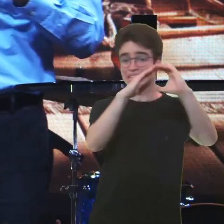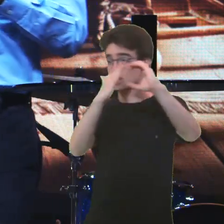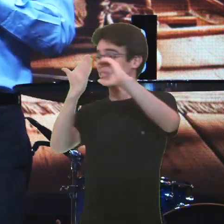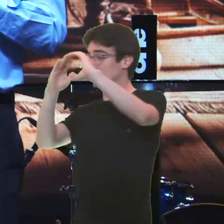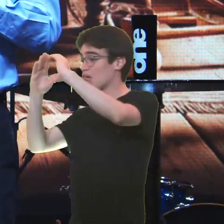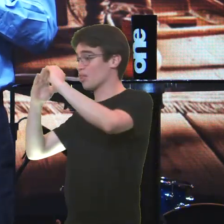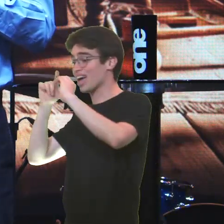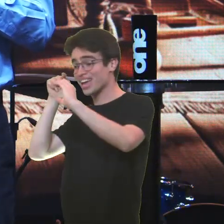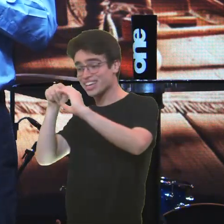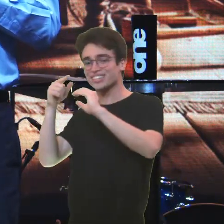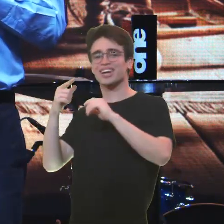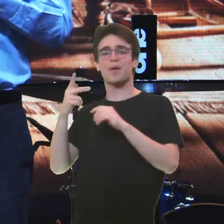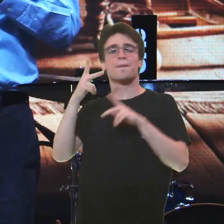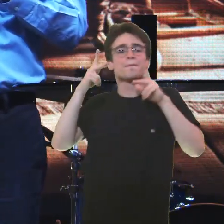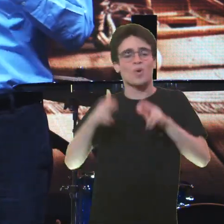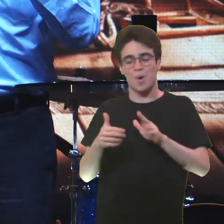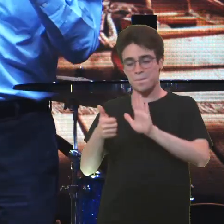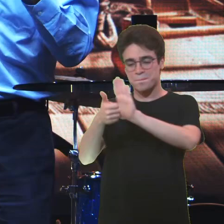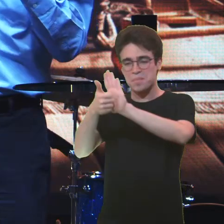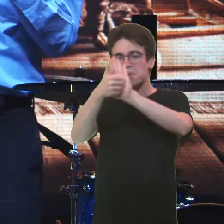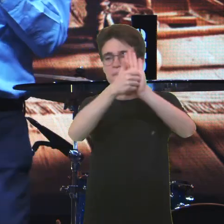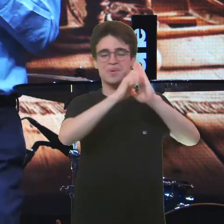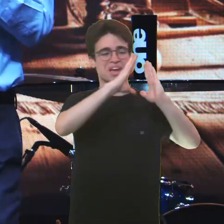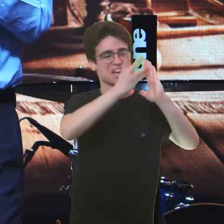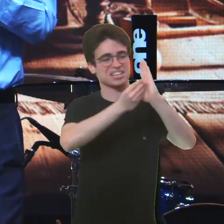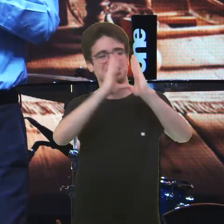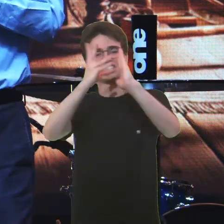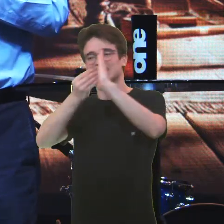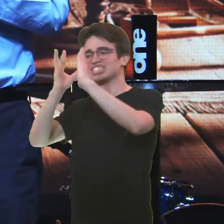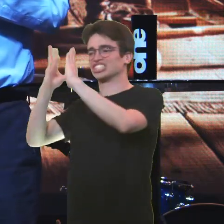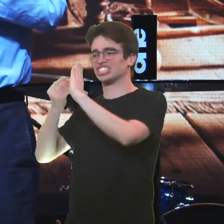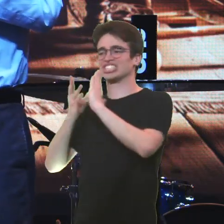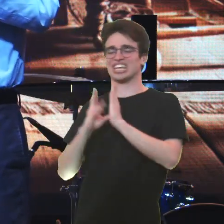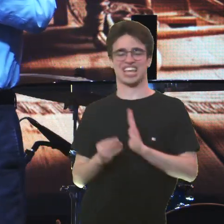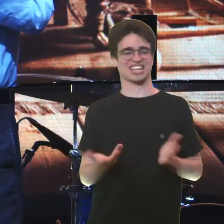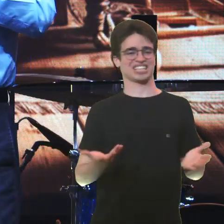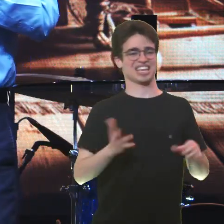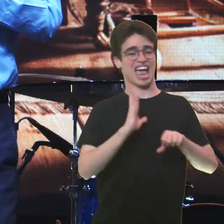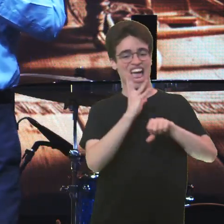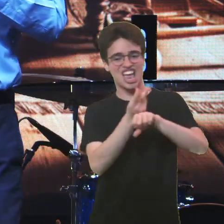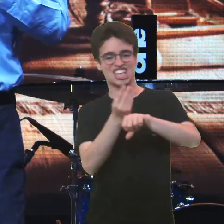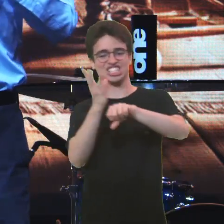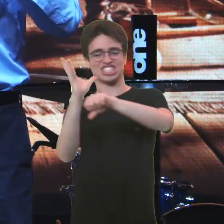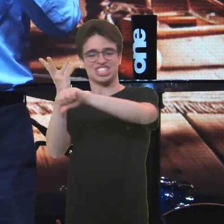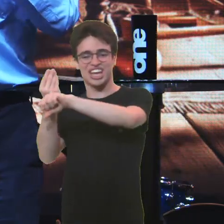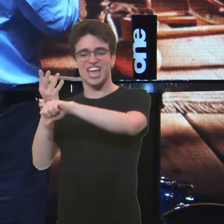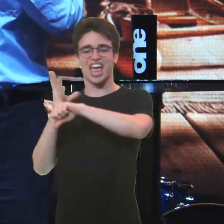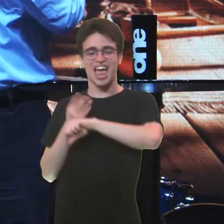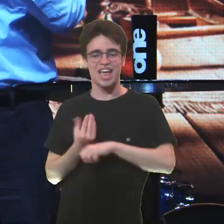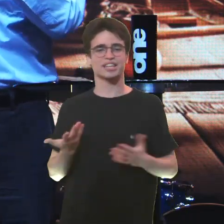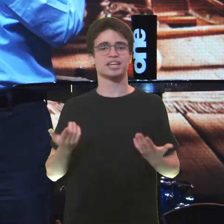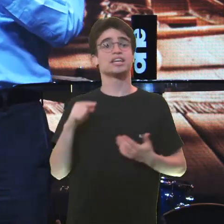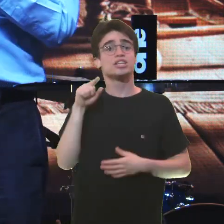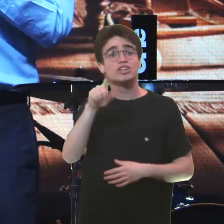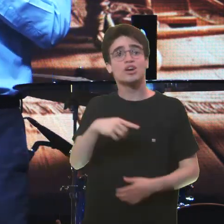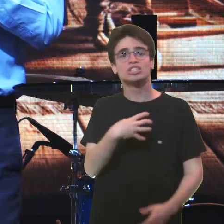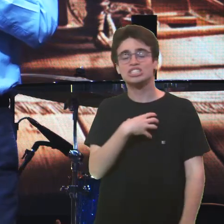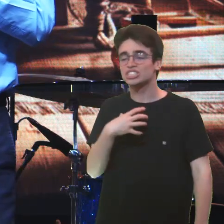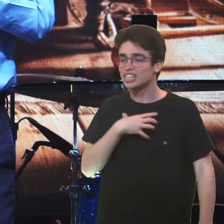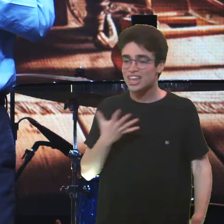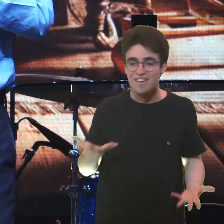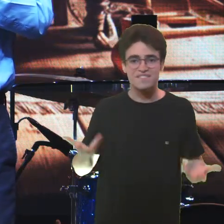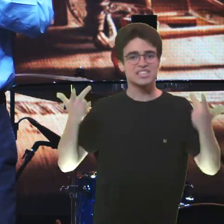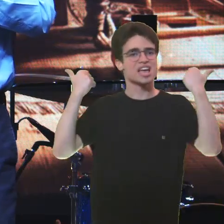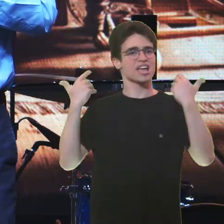ali a presente. igreja está presente. Esa es una manera eficiente Essa é uma forma eficiente de poder establecer lazos de con poder la